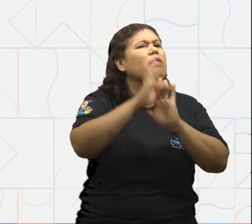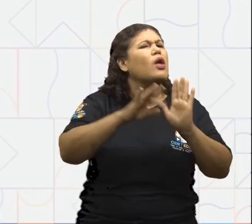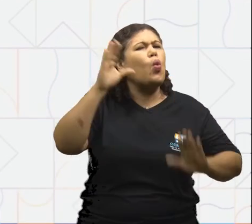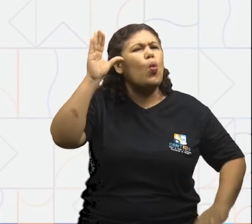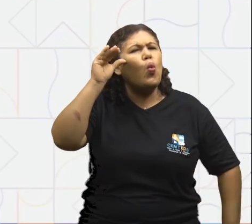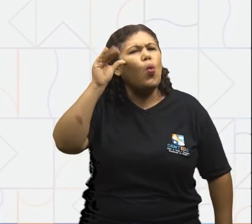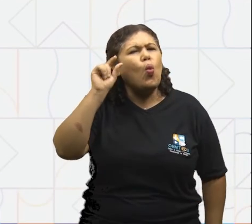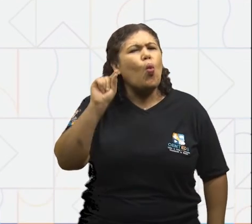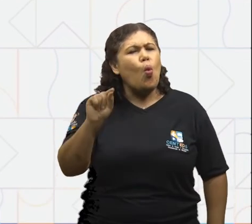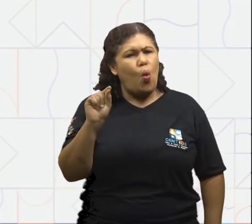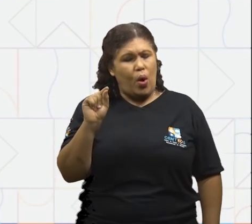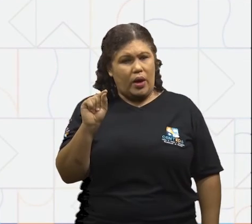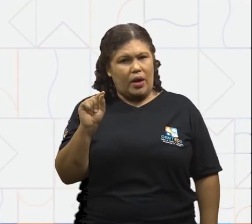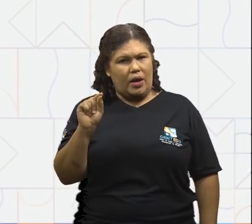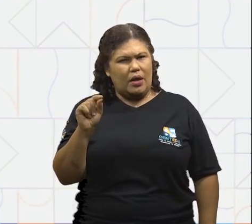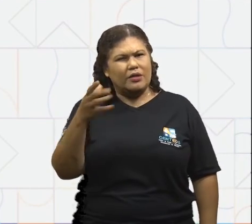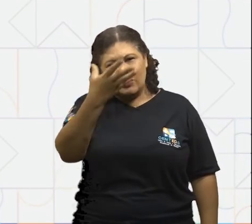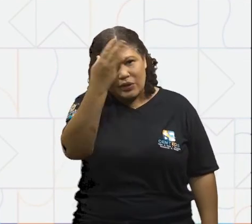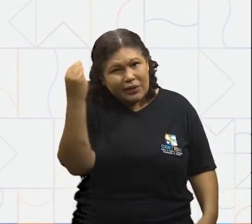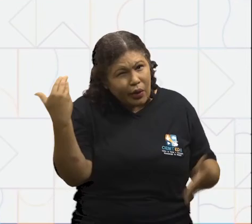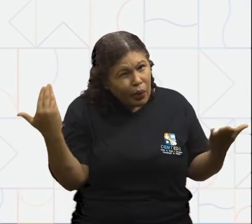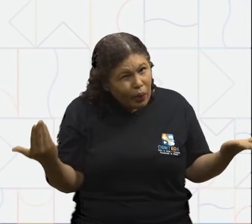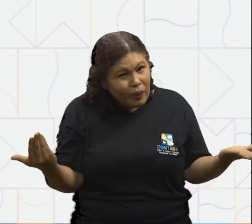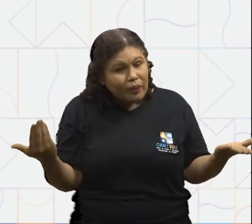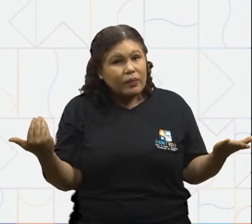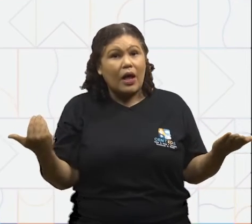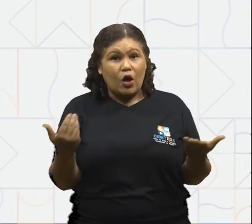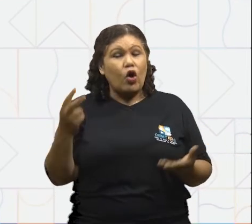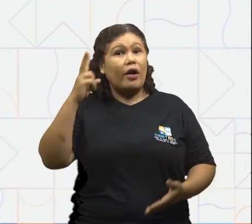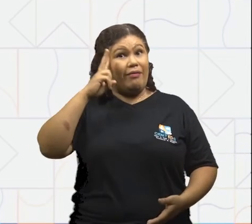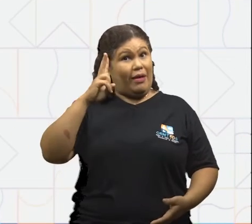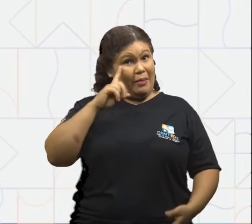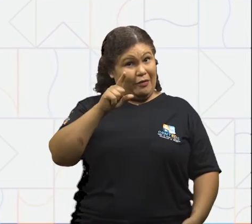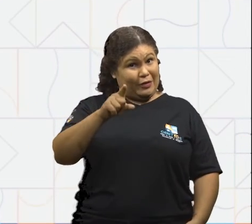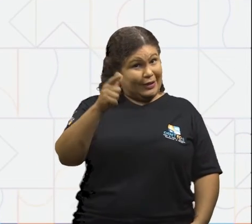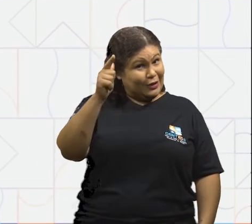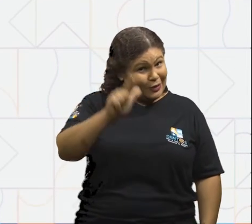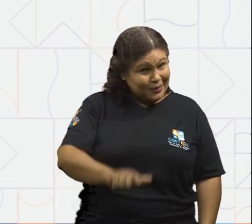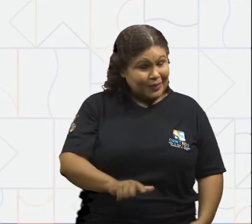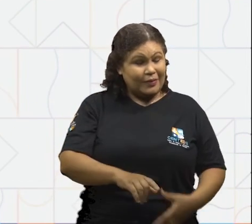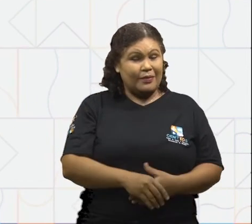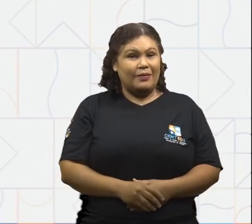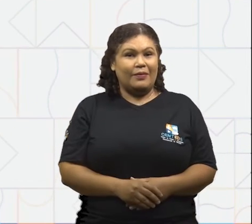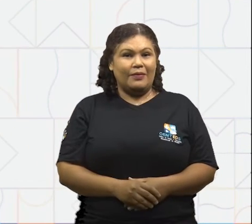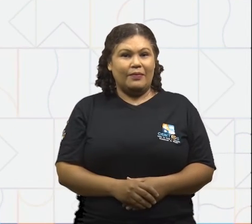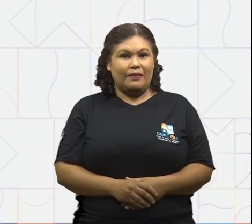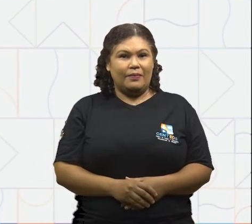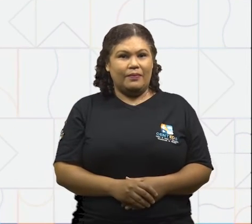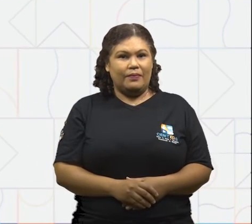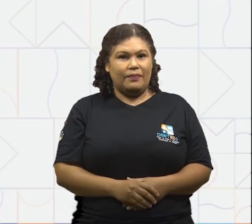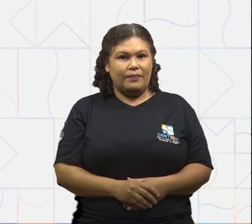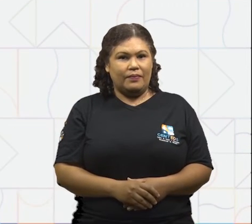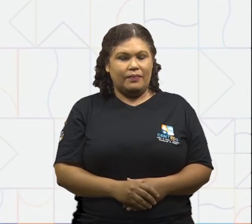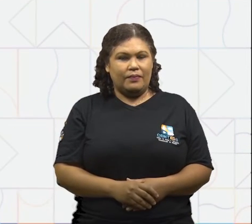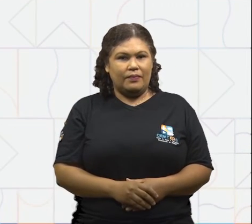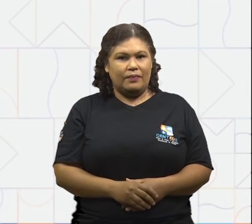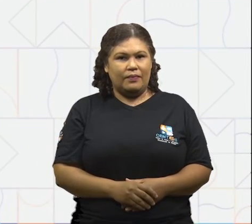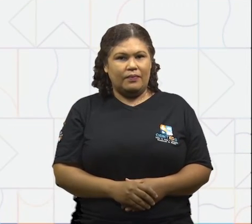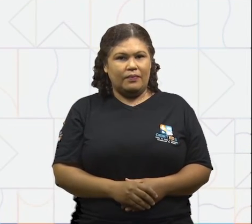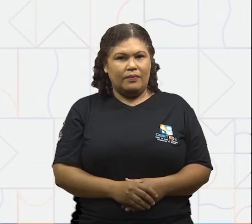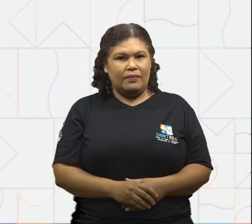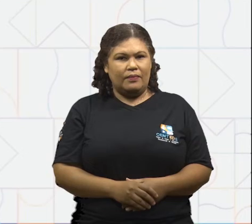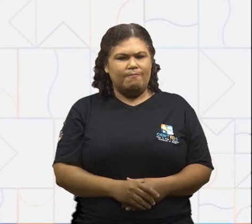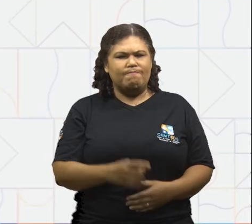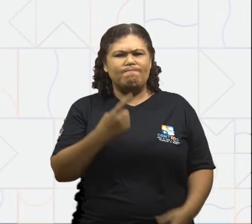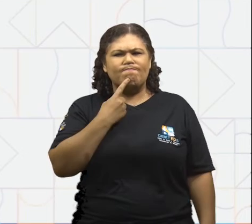são? Não, não se preocupe, porque irei lembrá-lo. Agora você lembra o que